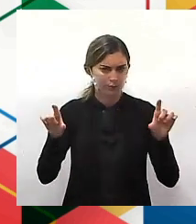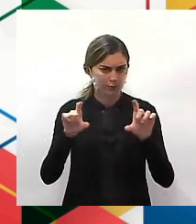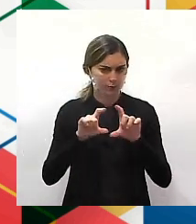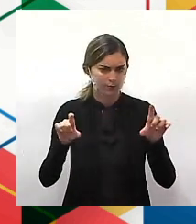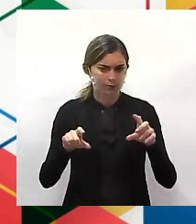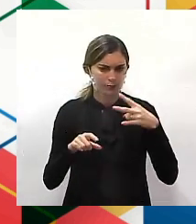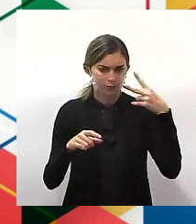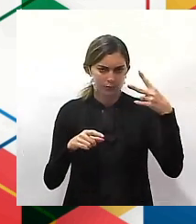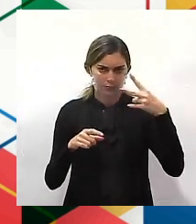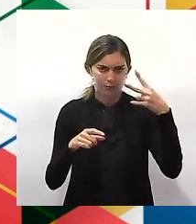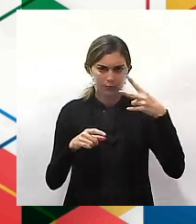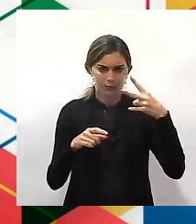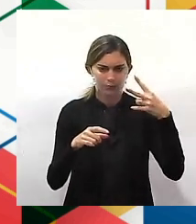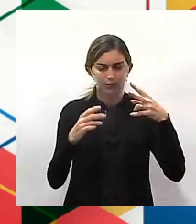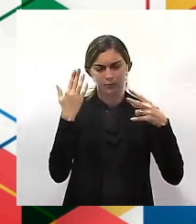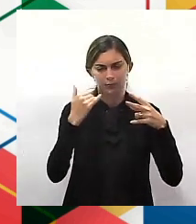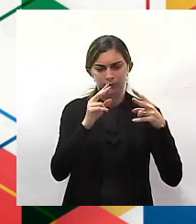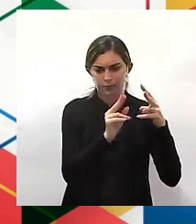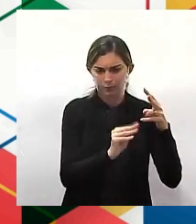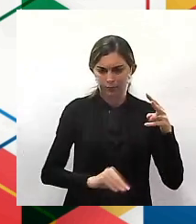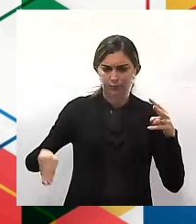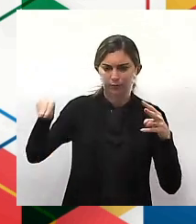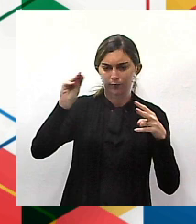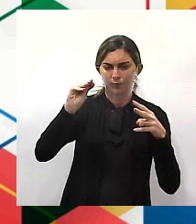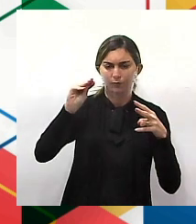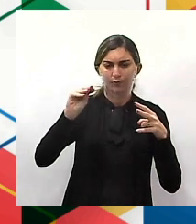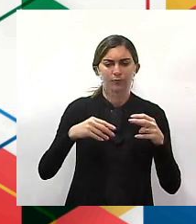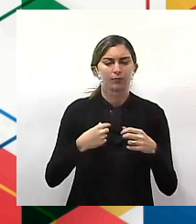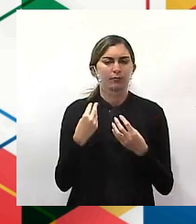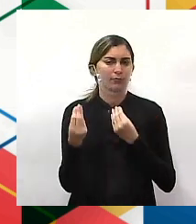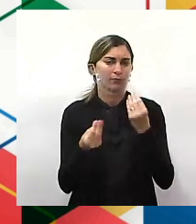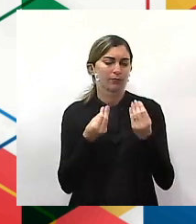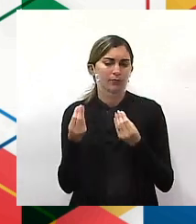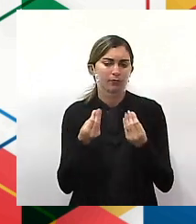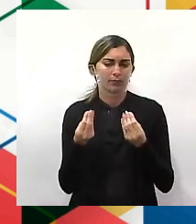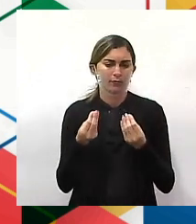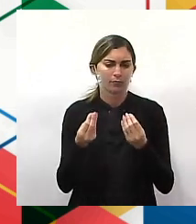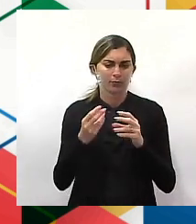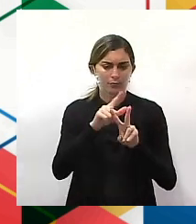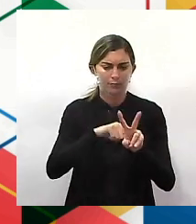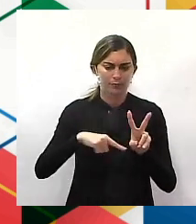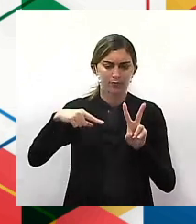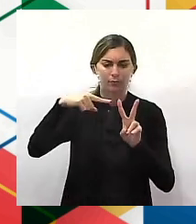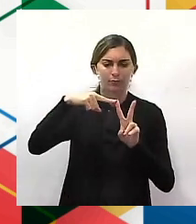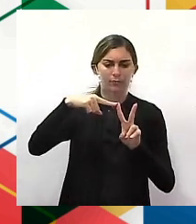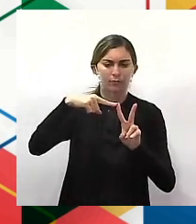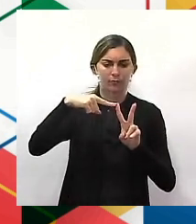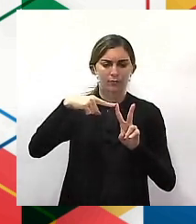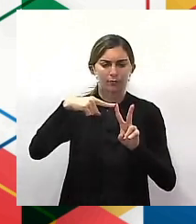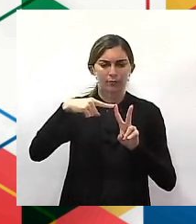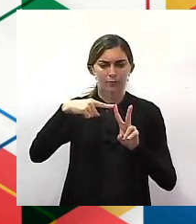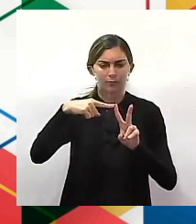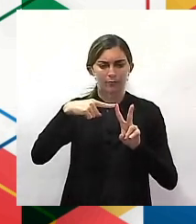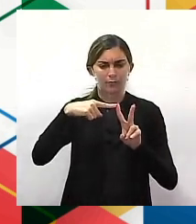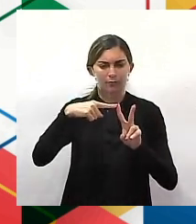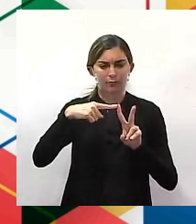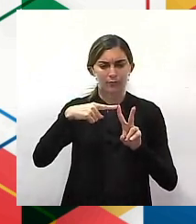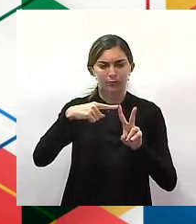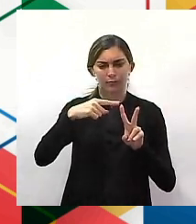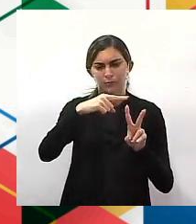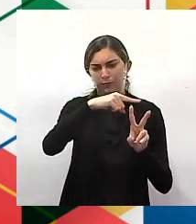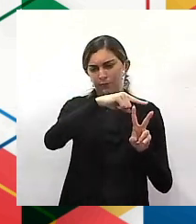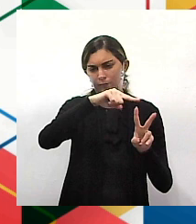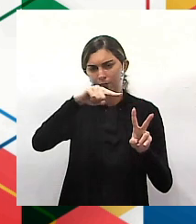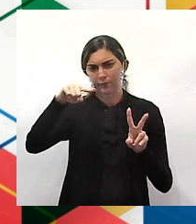2 aqui, a gente sabe que ele passa para o outro lado na forma de raiz. Então eu venho aqui, ó, e passo a